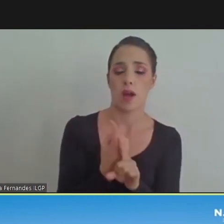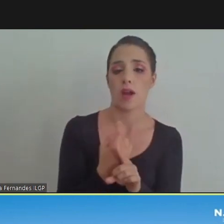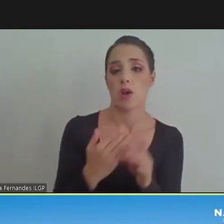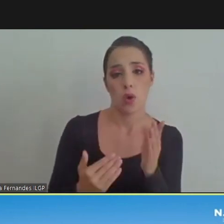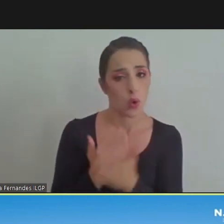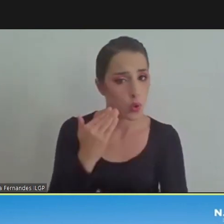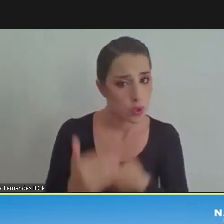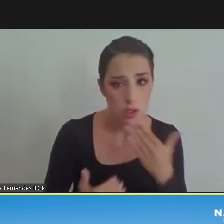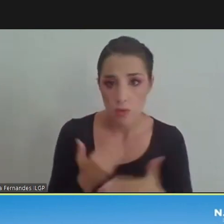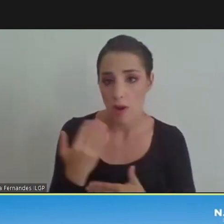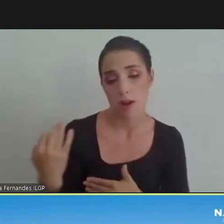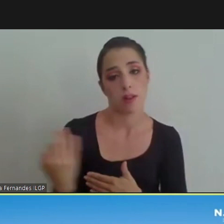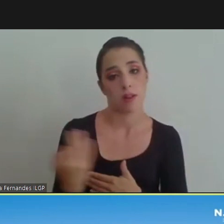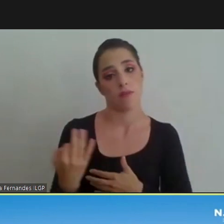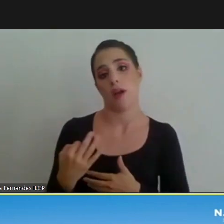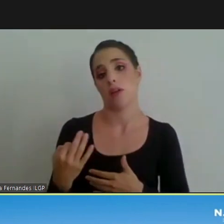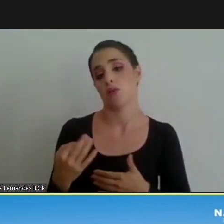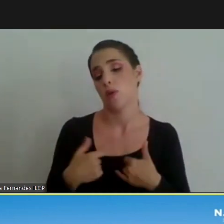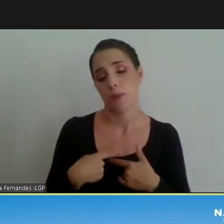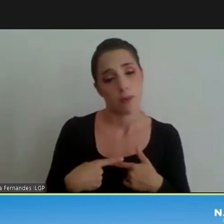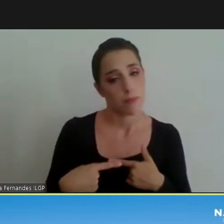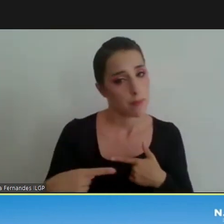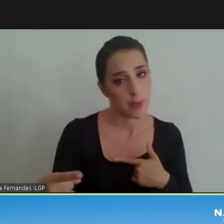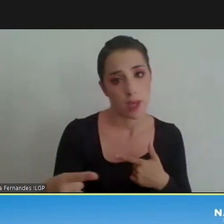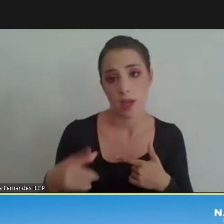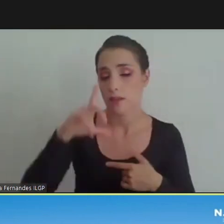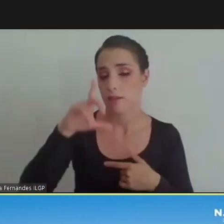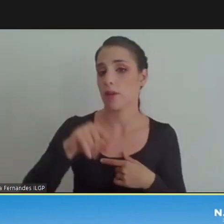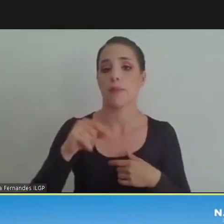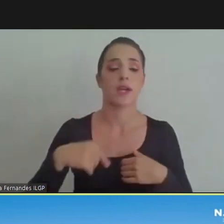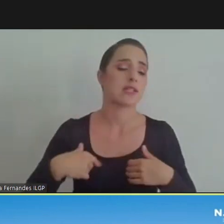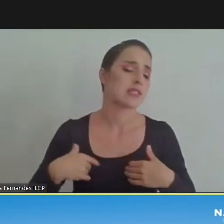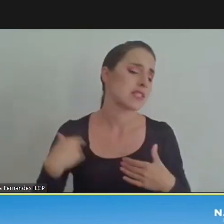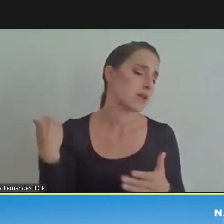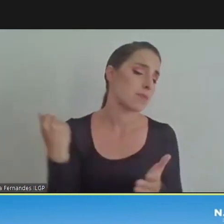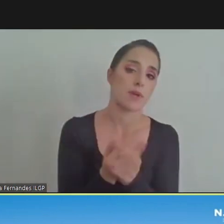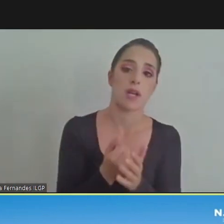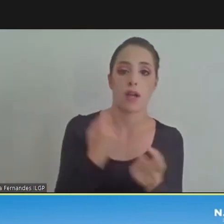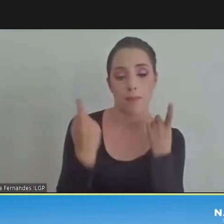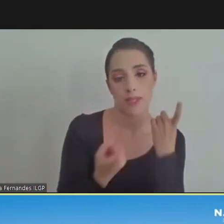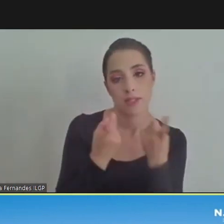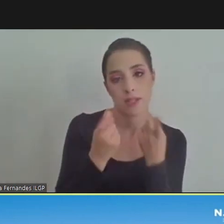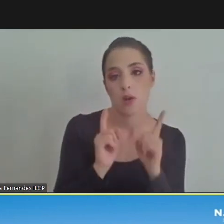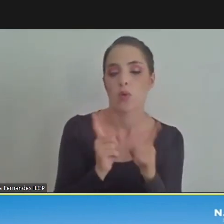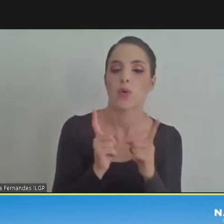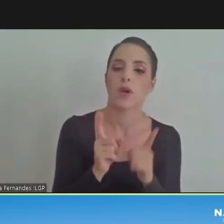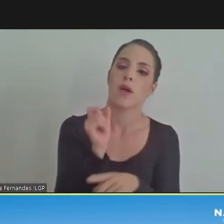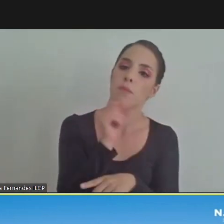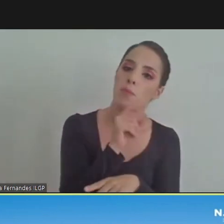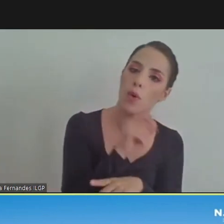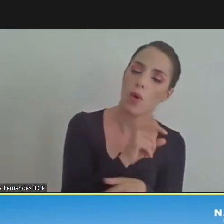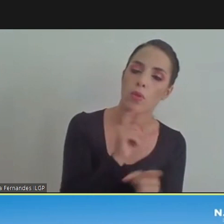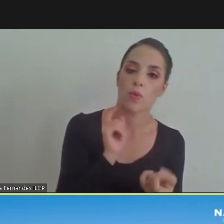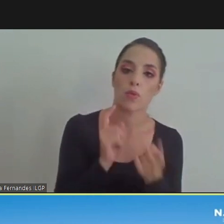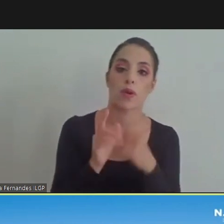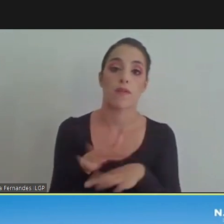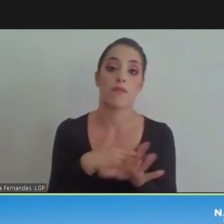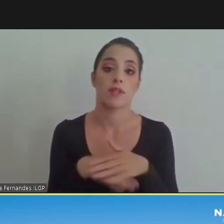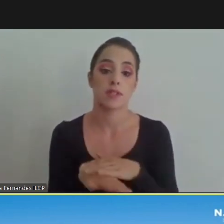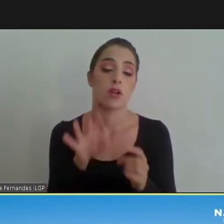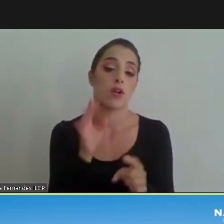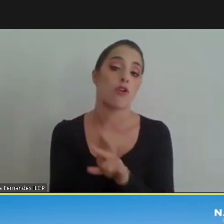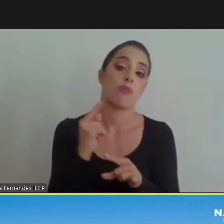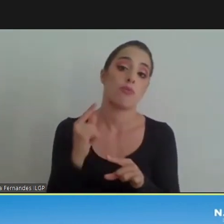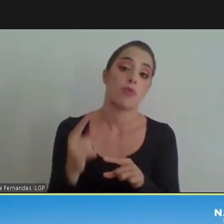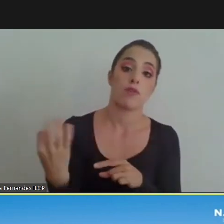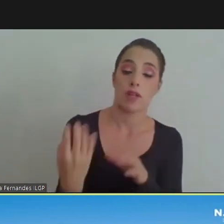continuar todos os dias também a pensar o que é que pode ser feito, porque se calhar a inovação e a velocidade a que